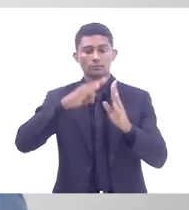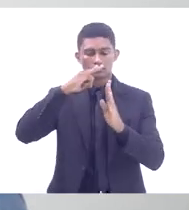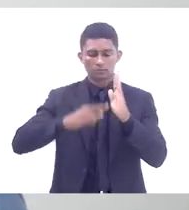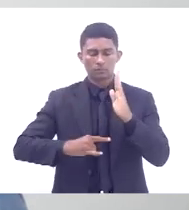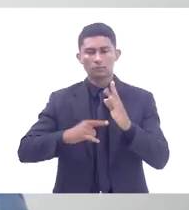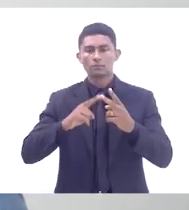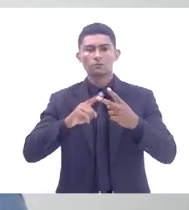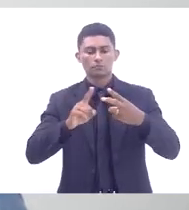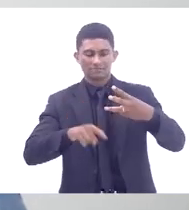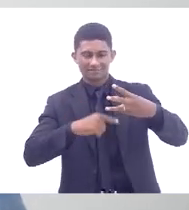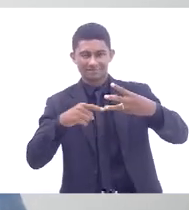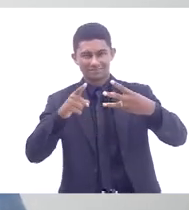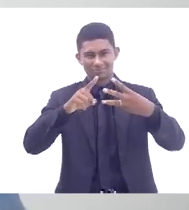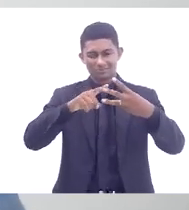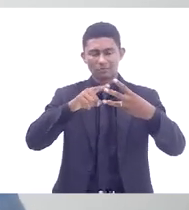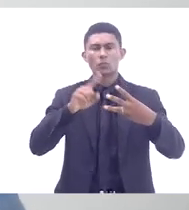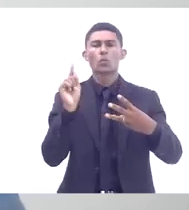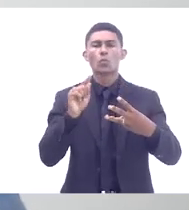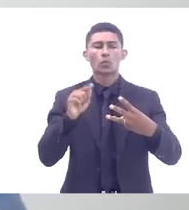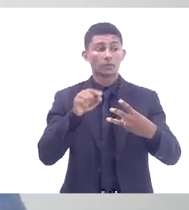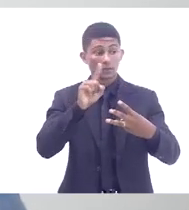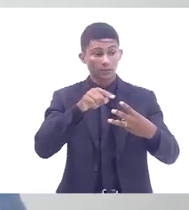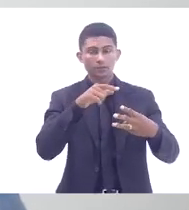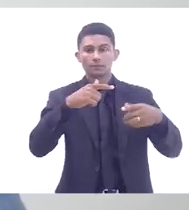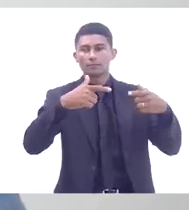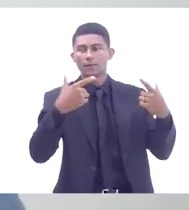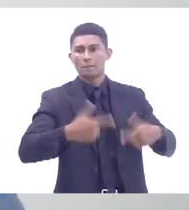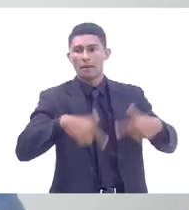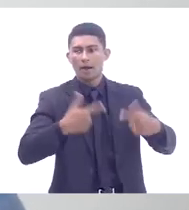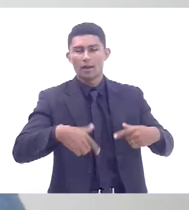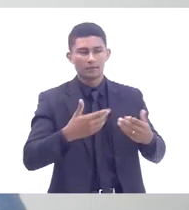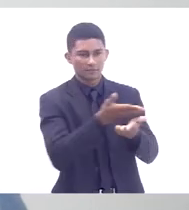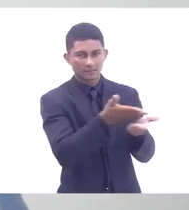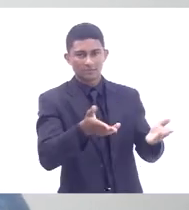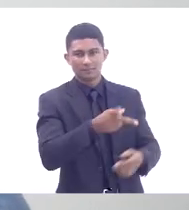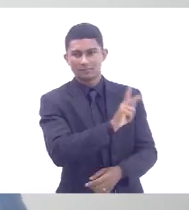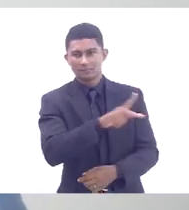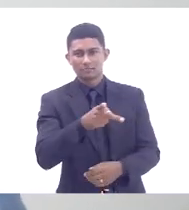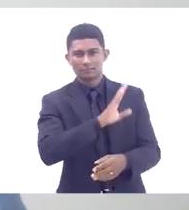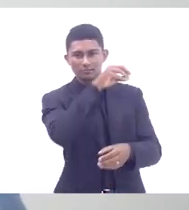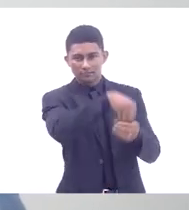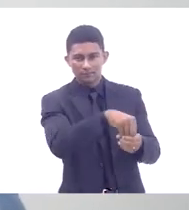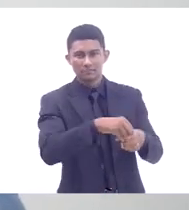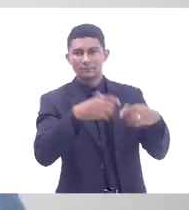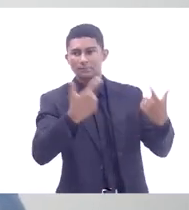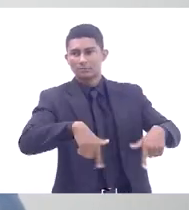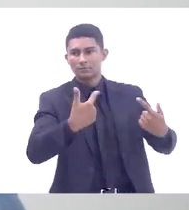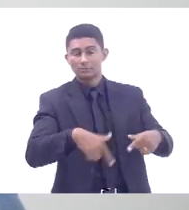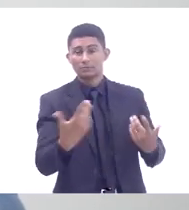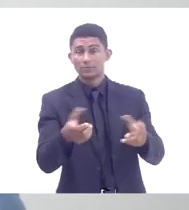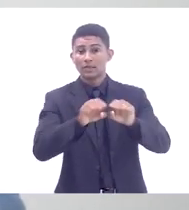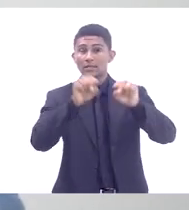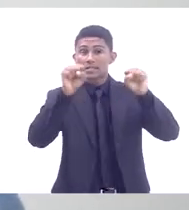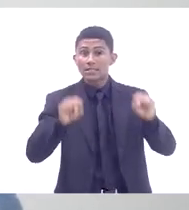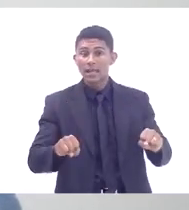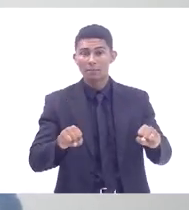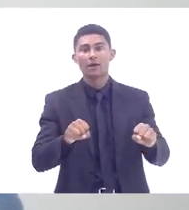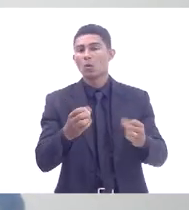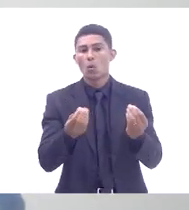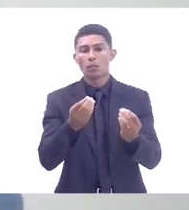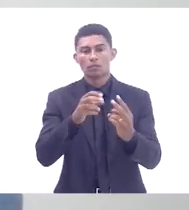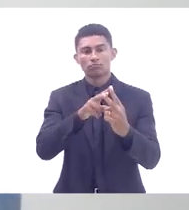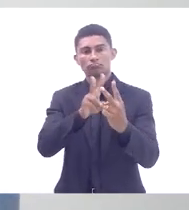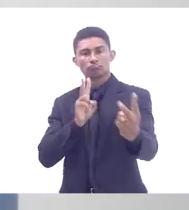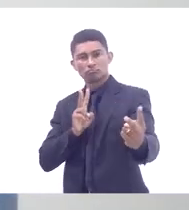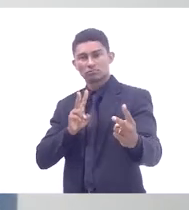referência à precarização do trabalho docente no sistema de ensino remoto são os